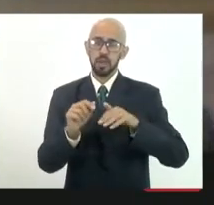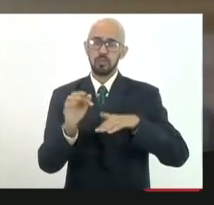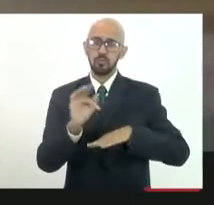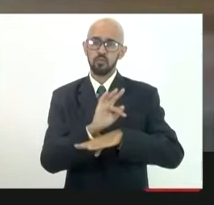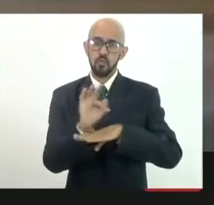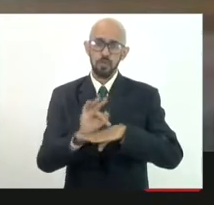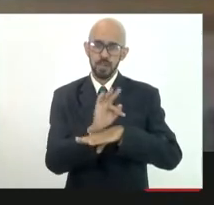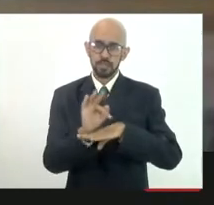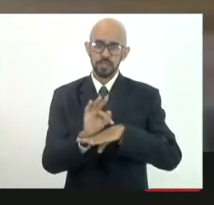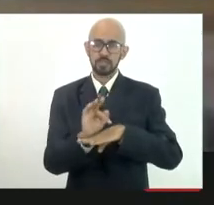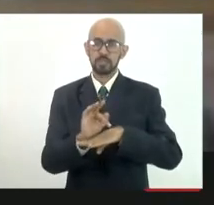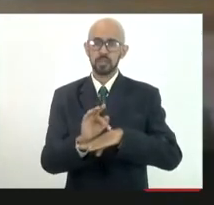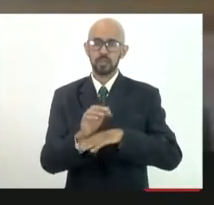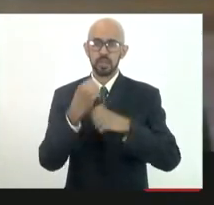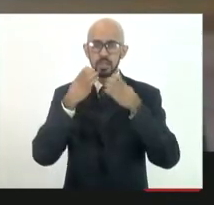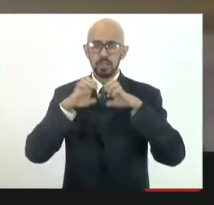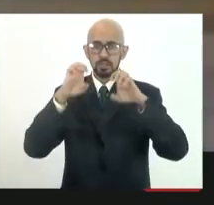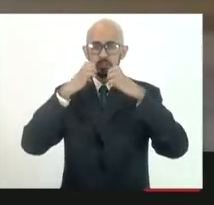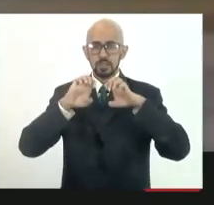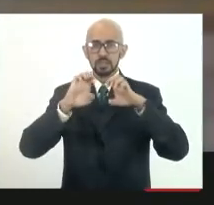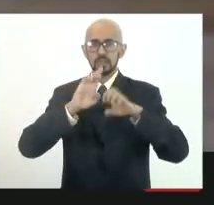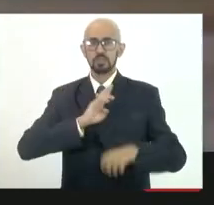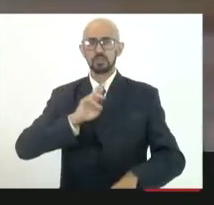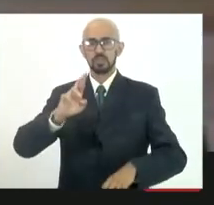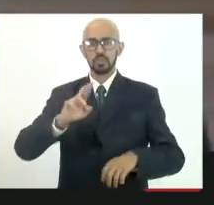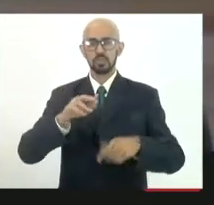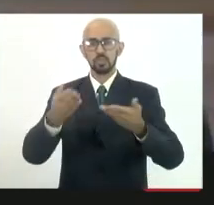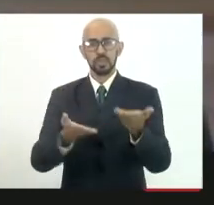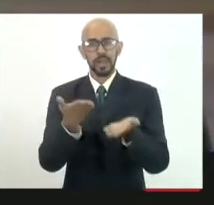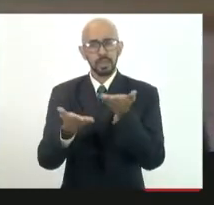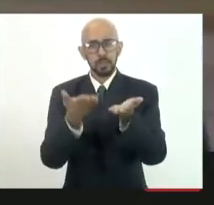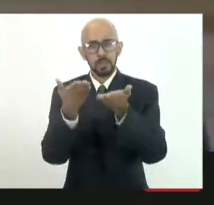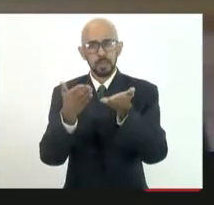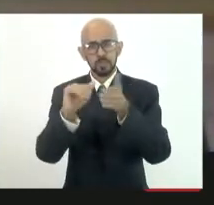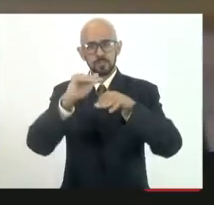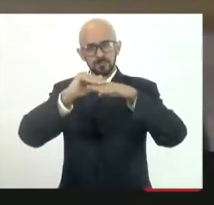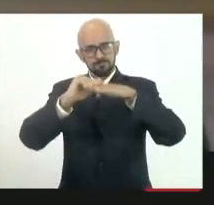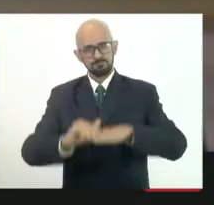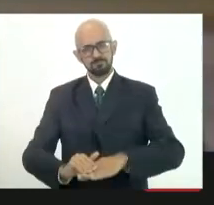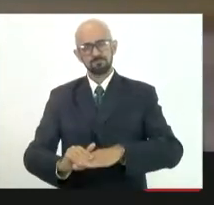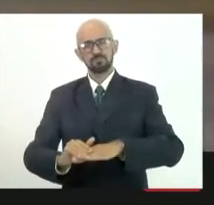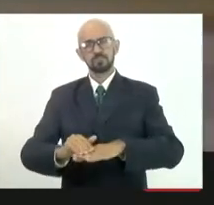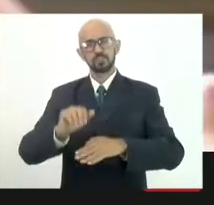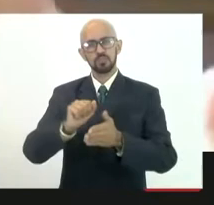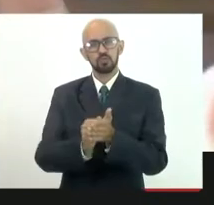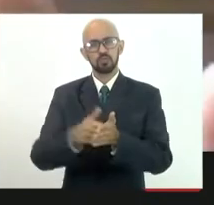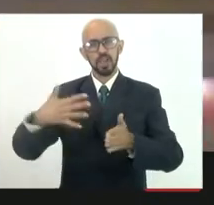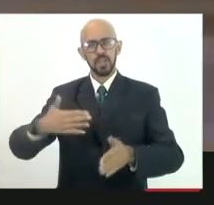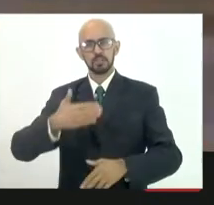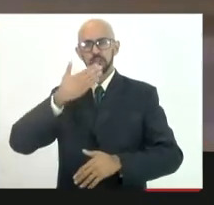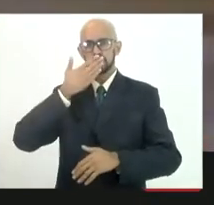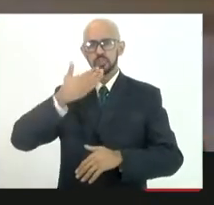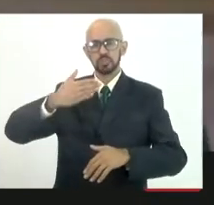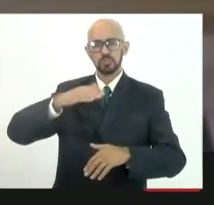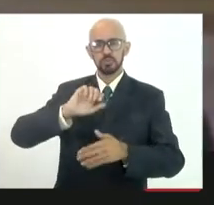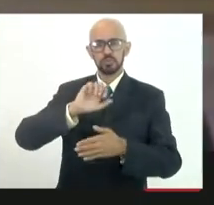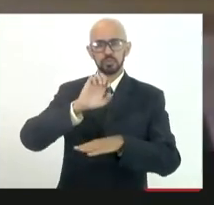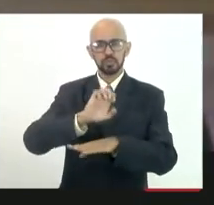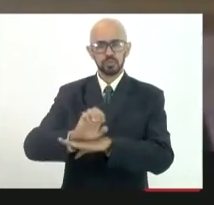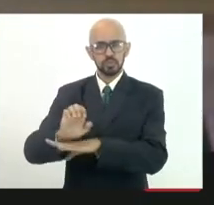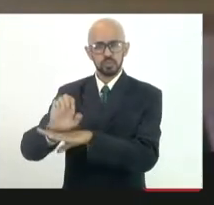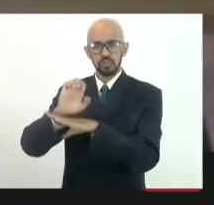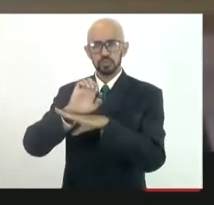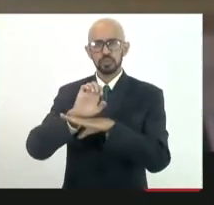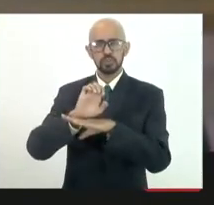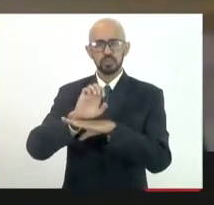religiosas e um tratamento de inferiorização de diversas formas, não só de organização, mas